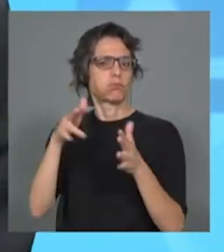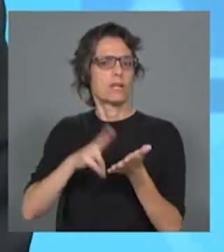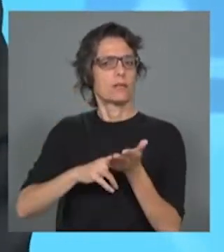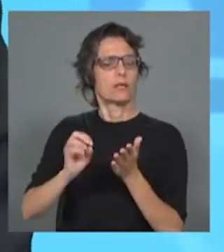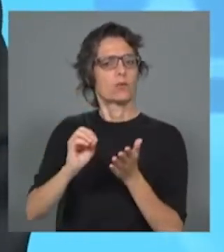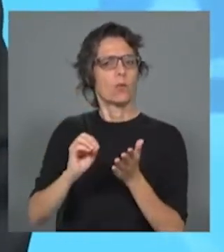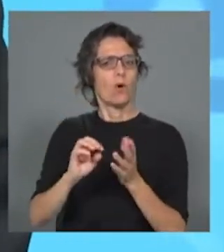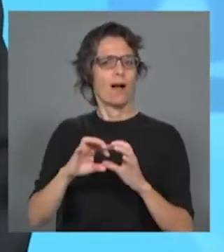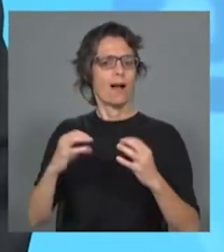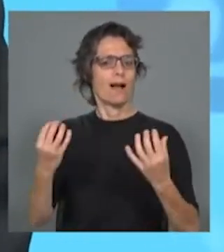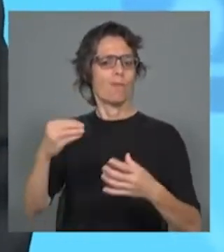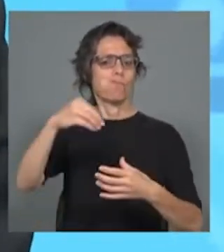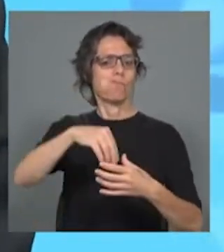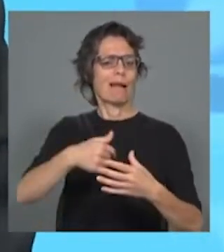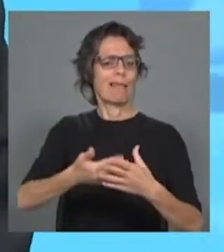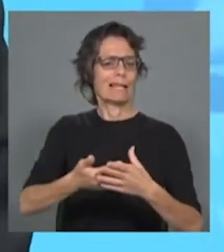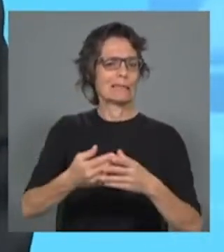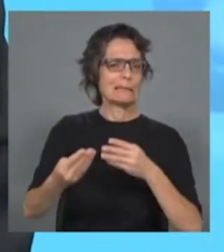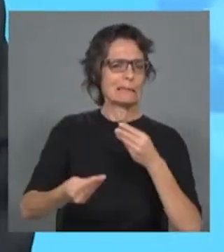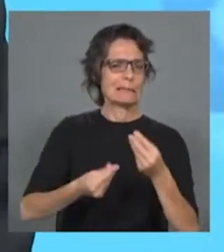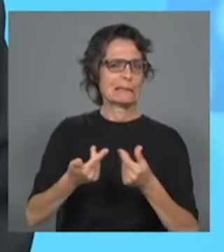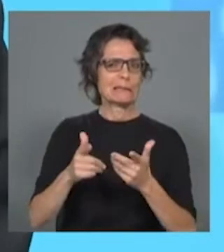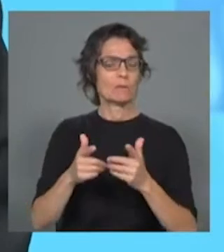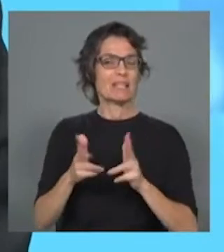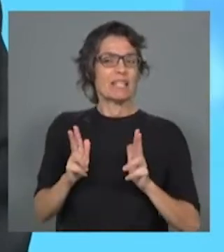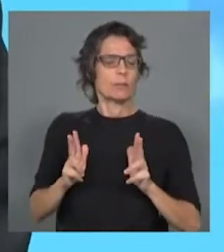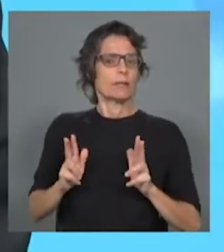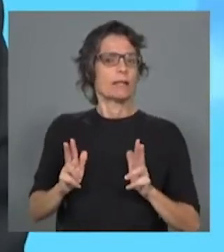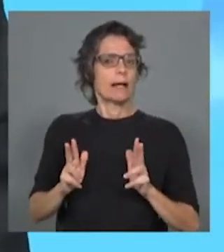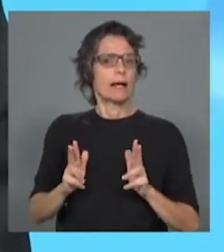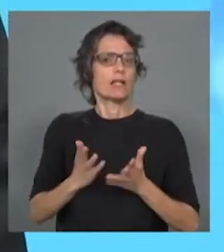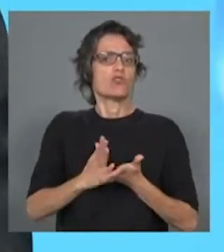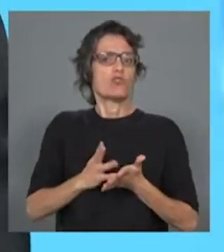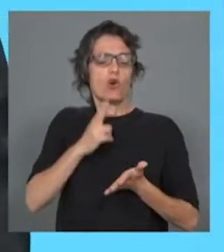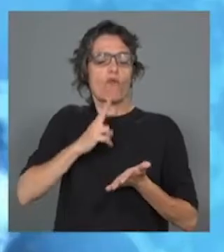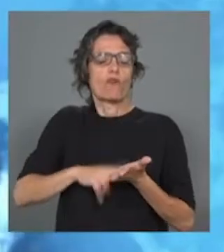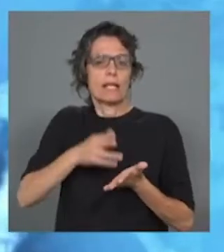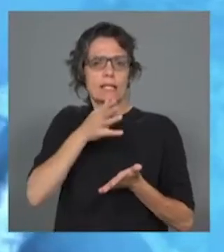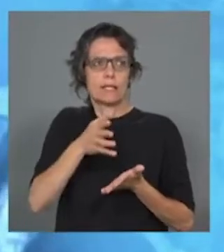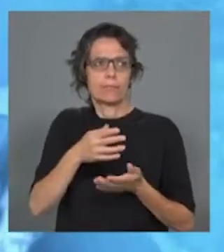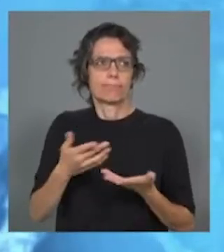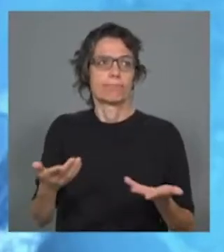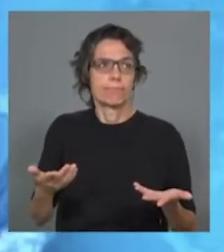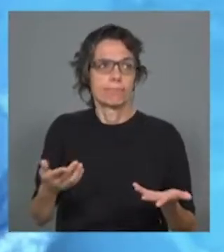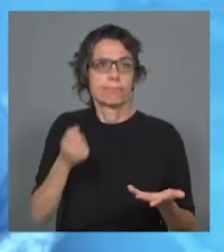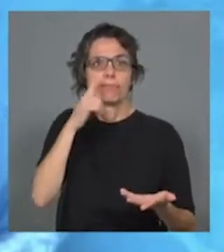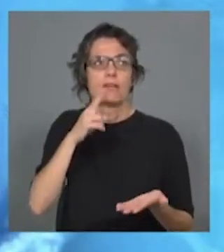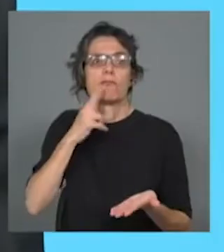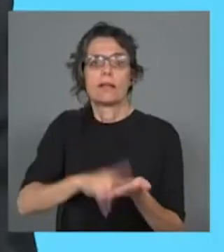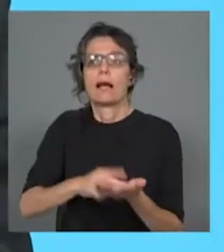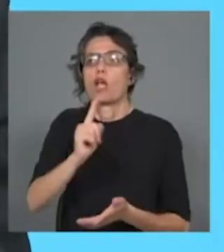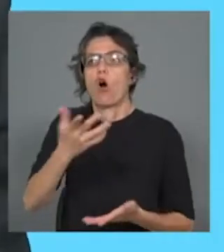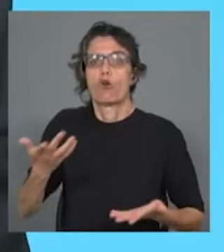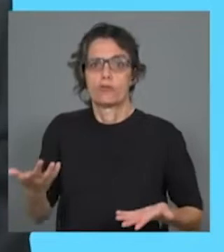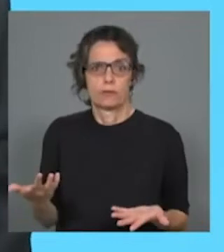sociedade e, portanto, a liberdade só para aqueles que dizem a verdade. Claro que quem é que vai decidir o que é a verdade?